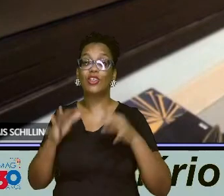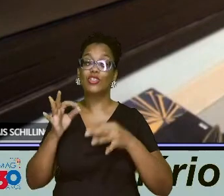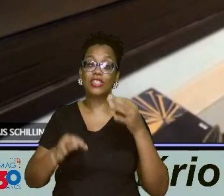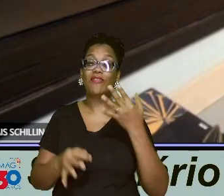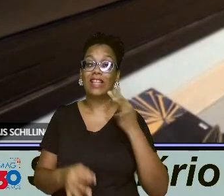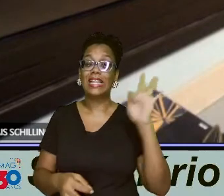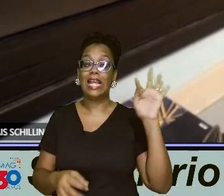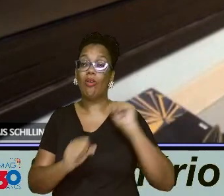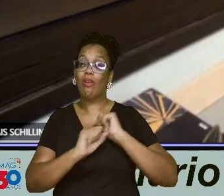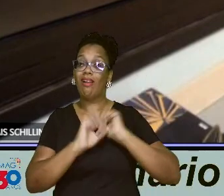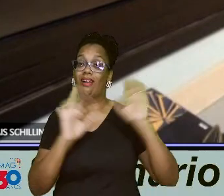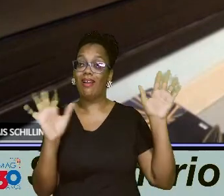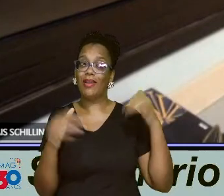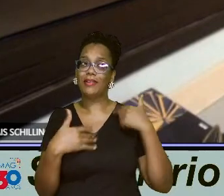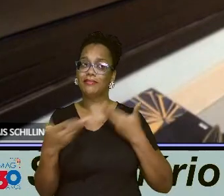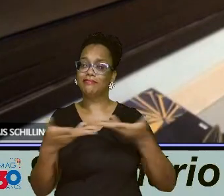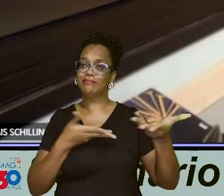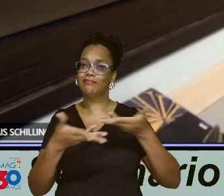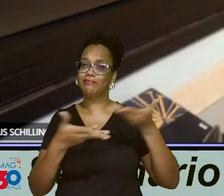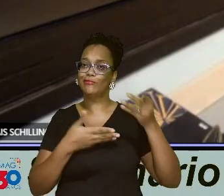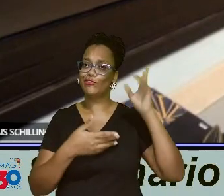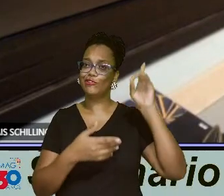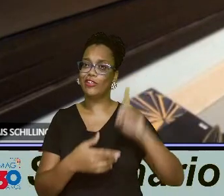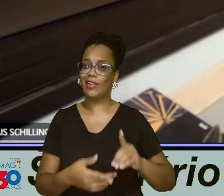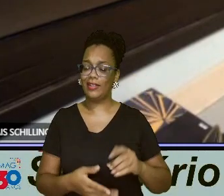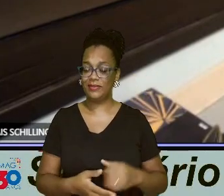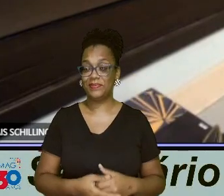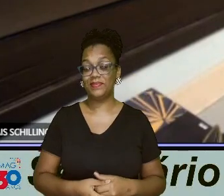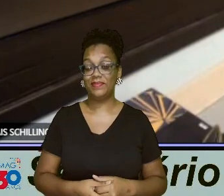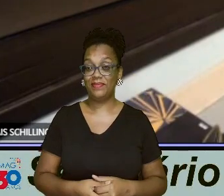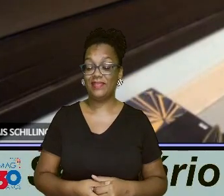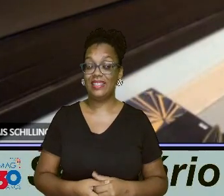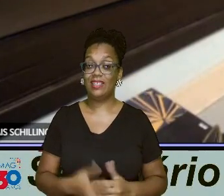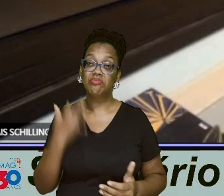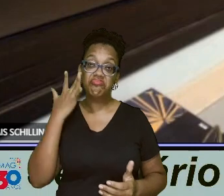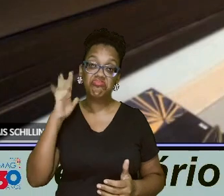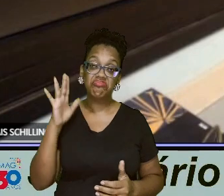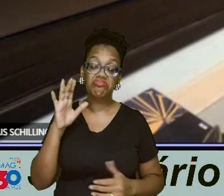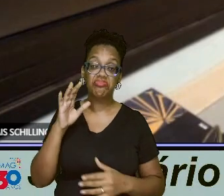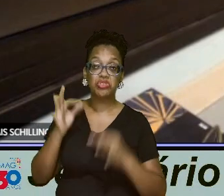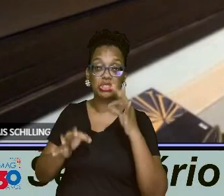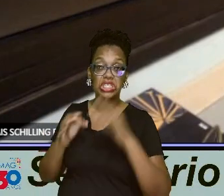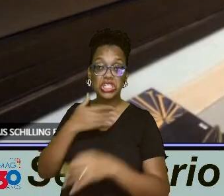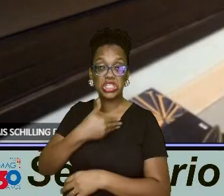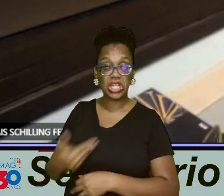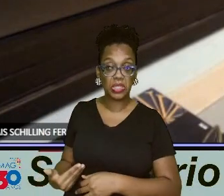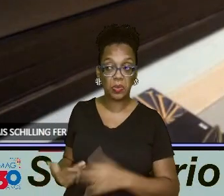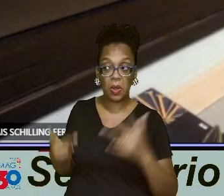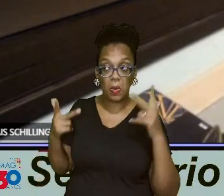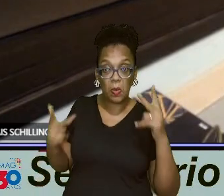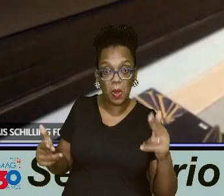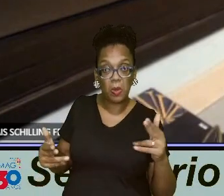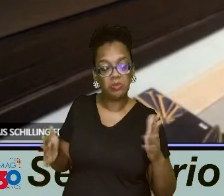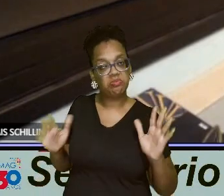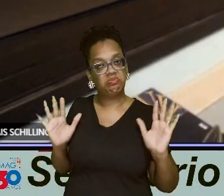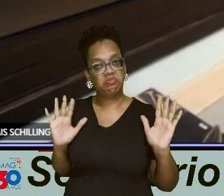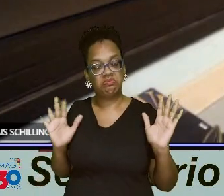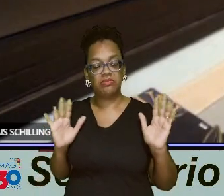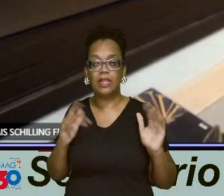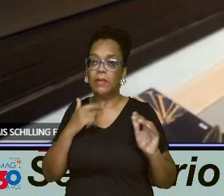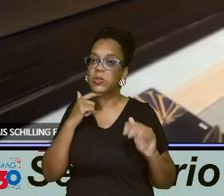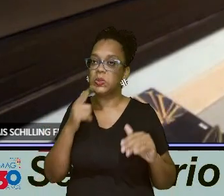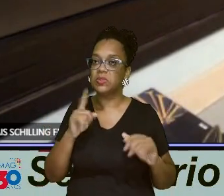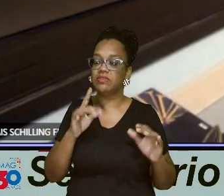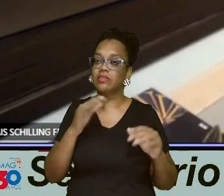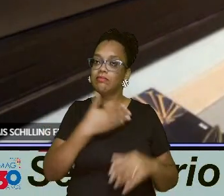ficado mais claro, porque a gente lida muito com matéria de direito. Não sei se na Justiça Estadual o efeito foi exatamente o mesmo, mas sem dúvida na